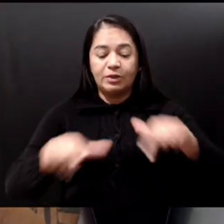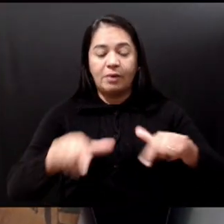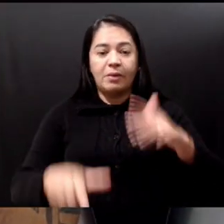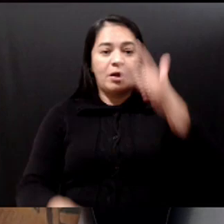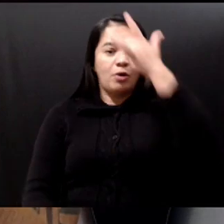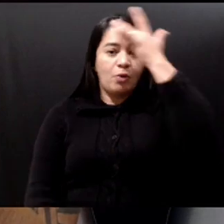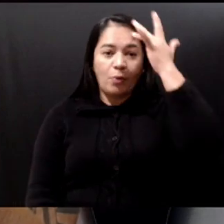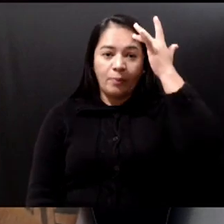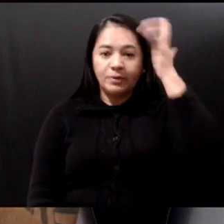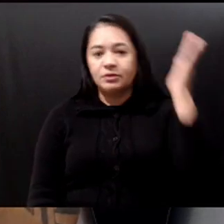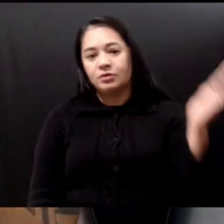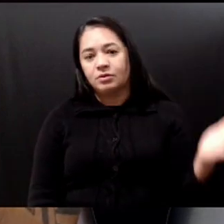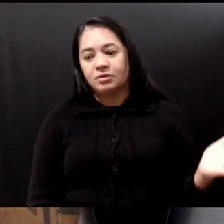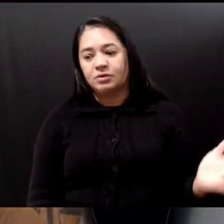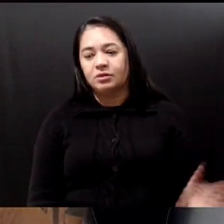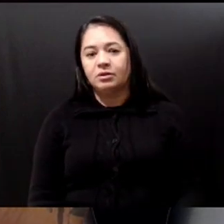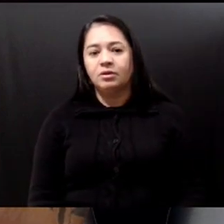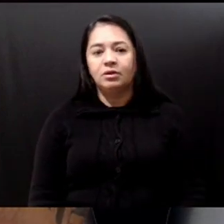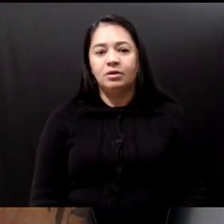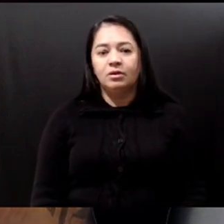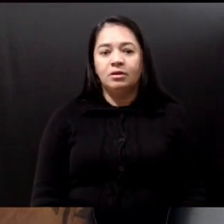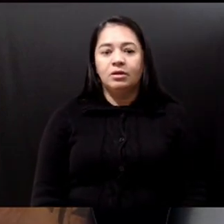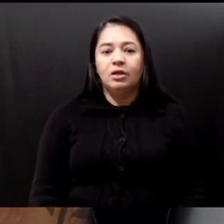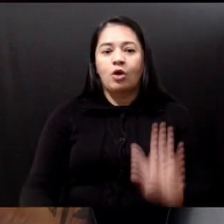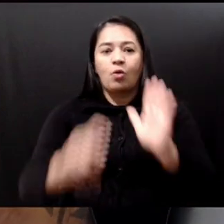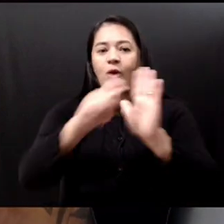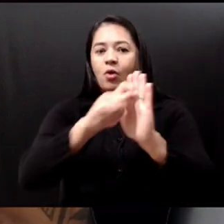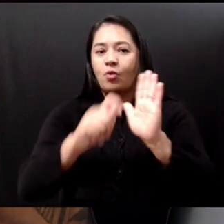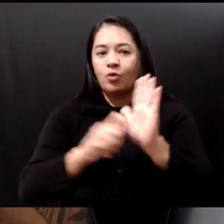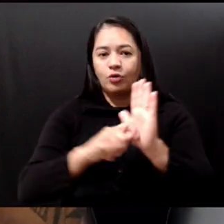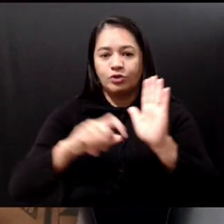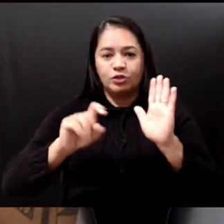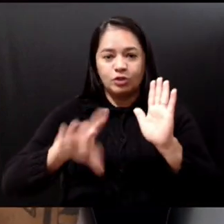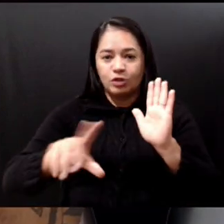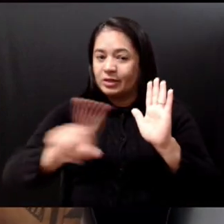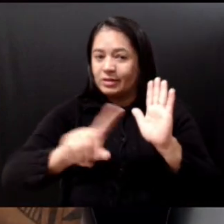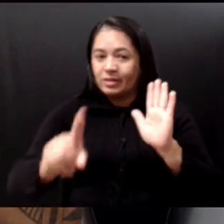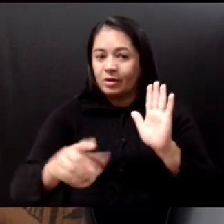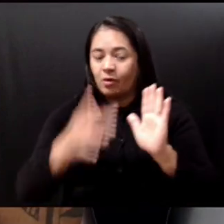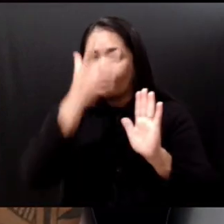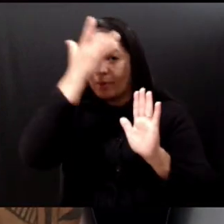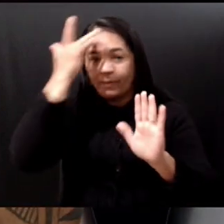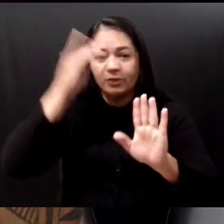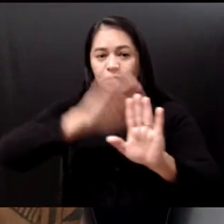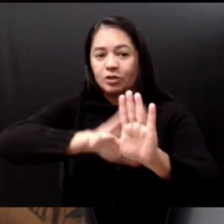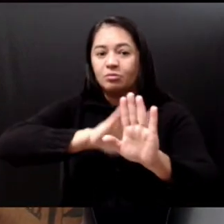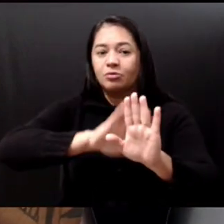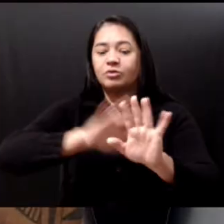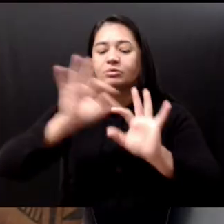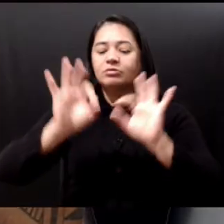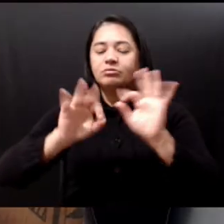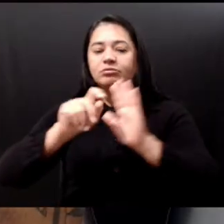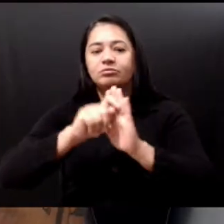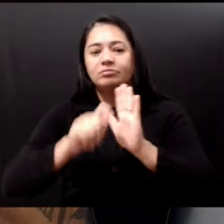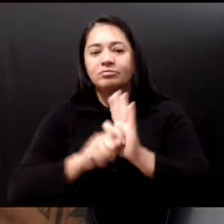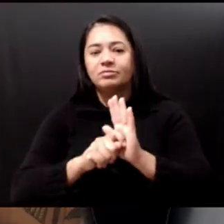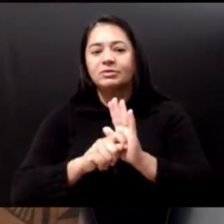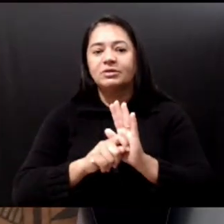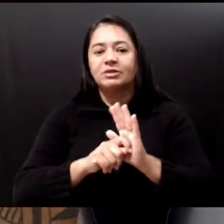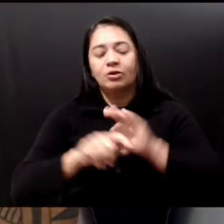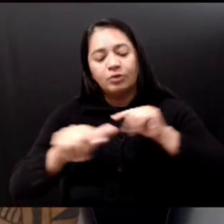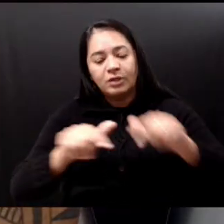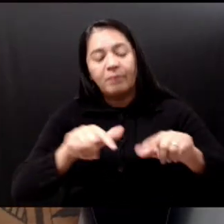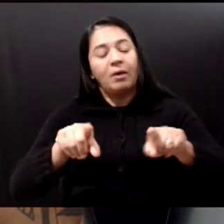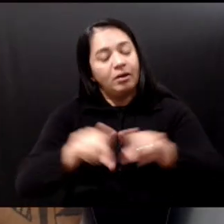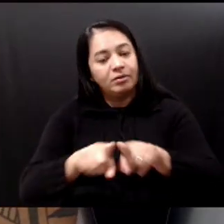com um algoritmo só. É perfeito. alguém mexendo no algoritmo. E Uhum, essa pessoa dá o mesmo trabalho, às vezes muito mais. Quanto mais pessoas,